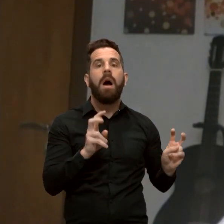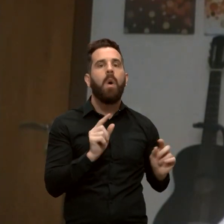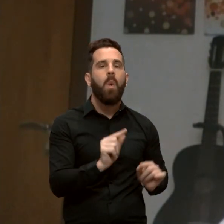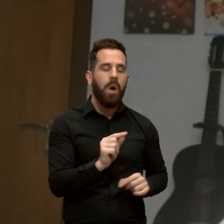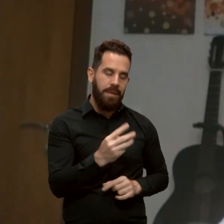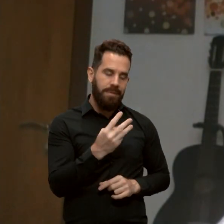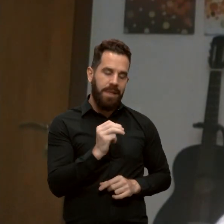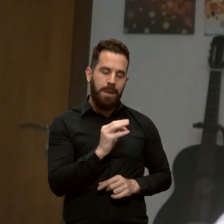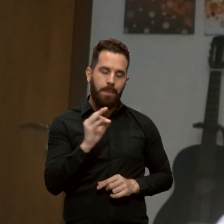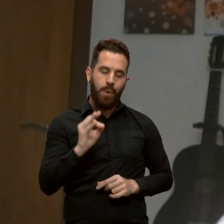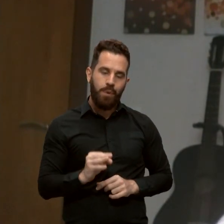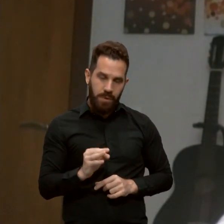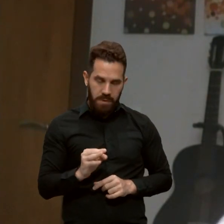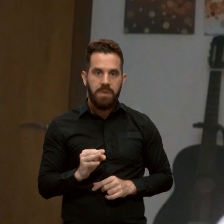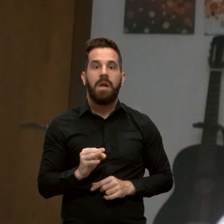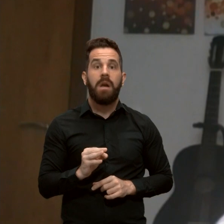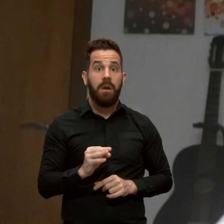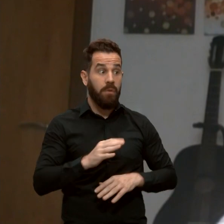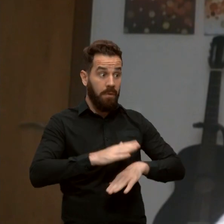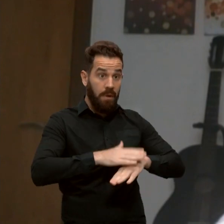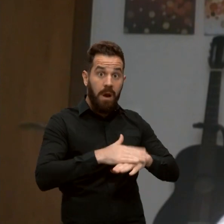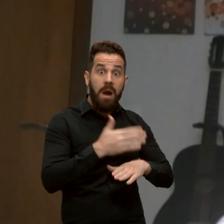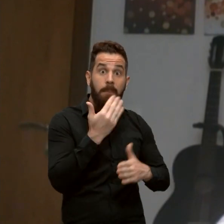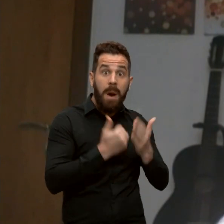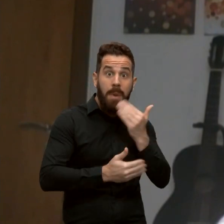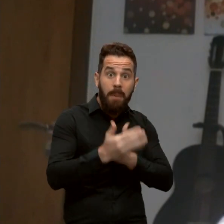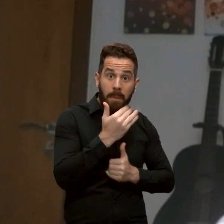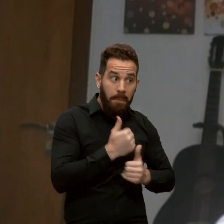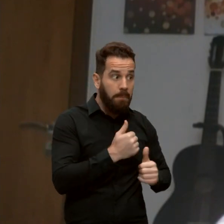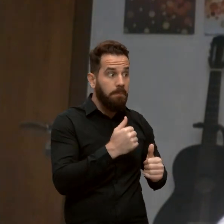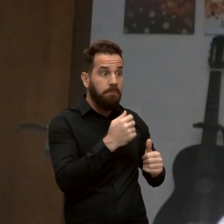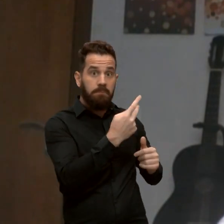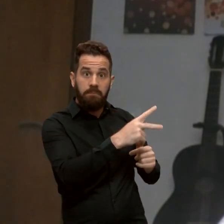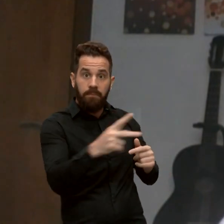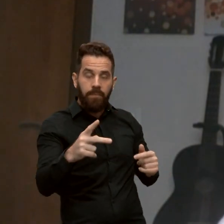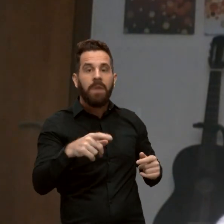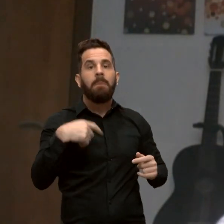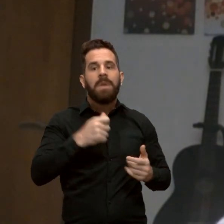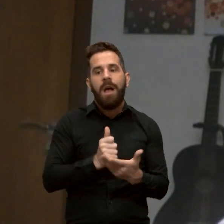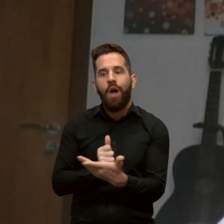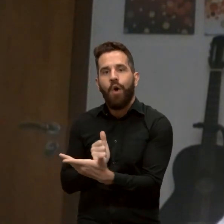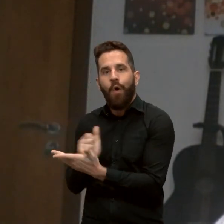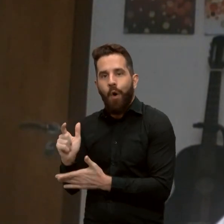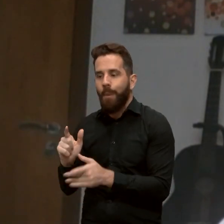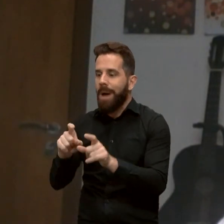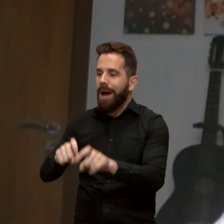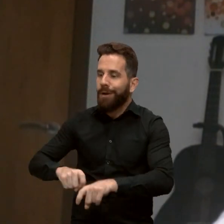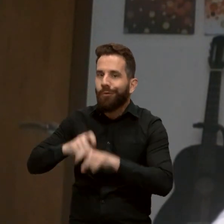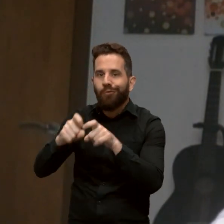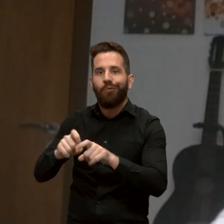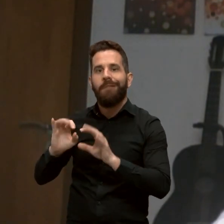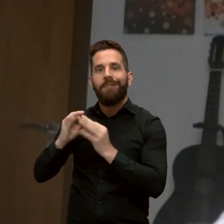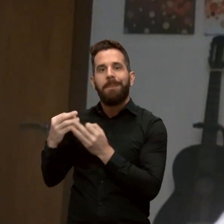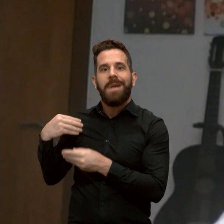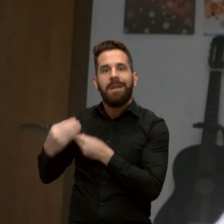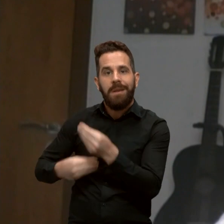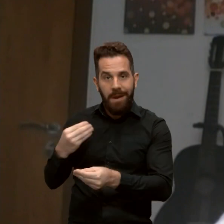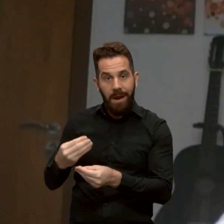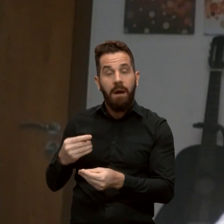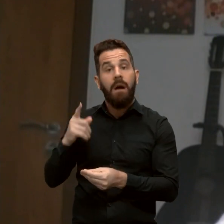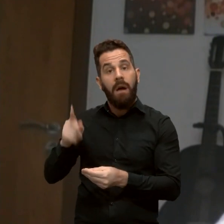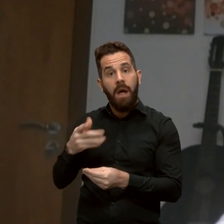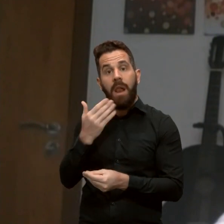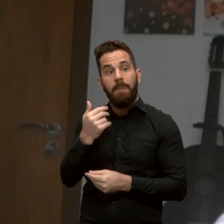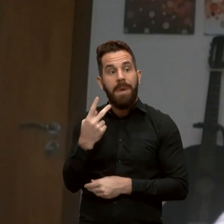merenda escolar deve ser comprado da agricultura familiar local, de preferência desses assentamentos. E pelo